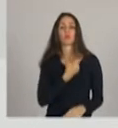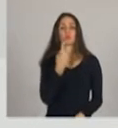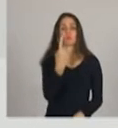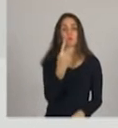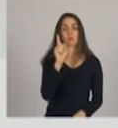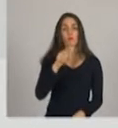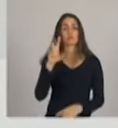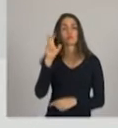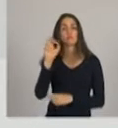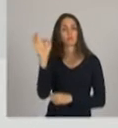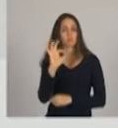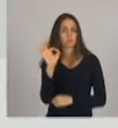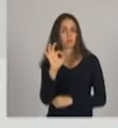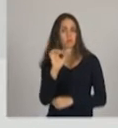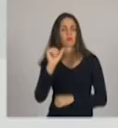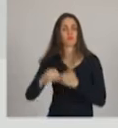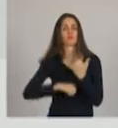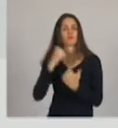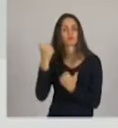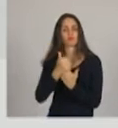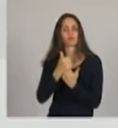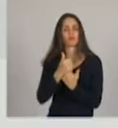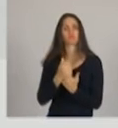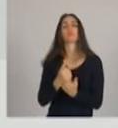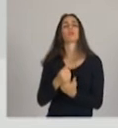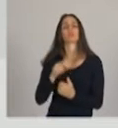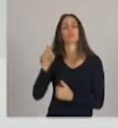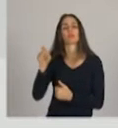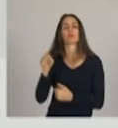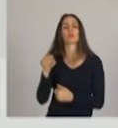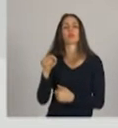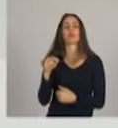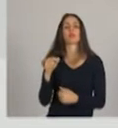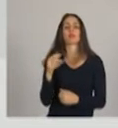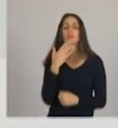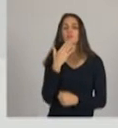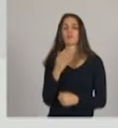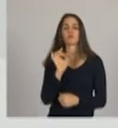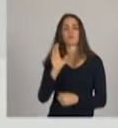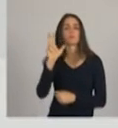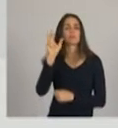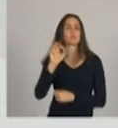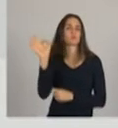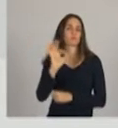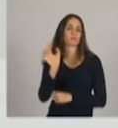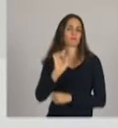especificava 50%. Agora ficou mais aberto, ele pediu para, na verdade,